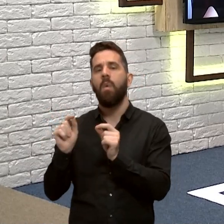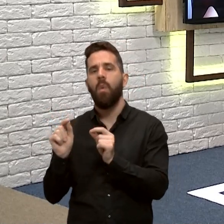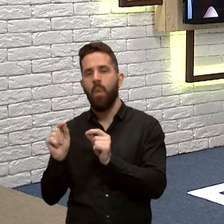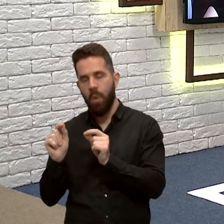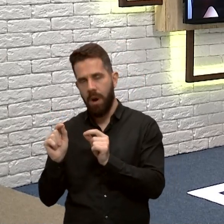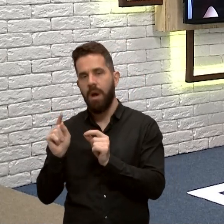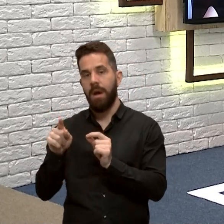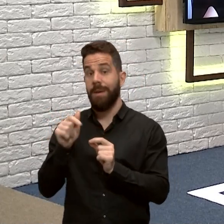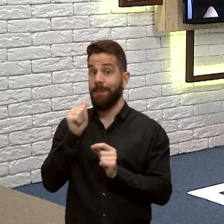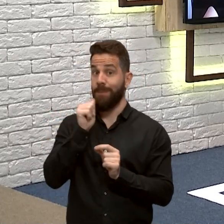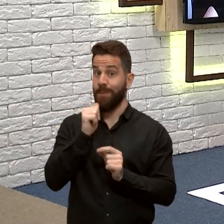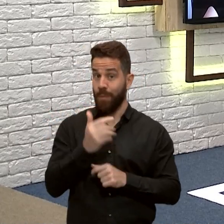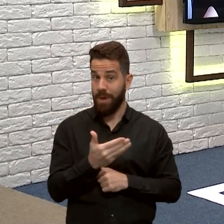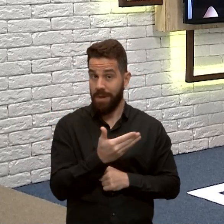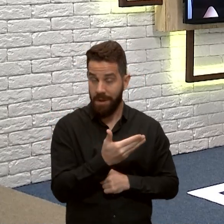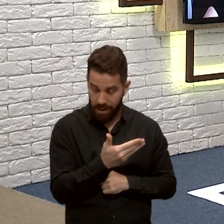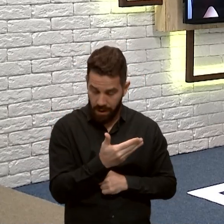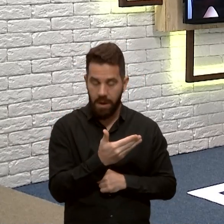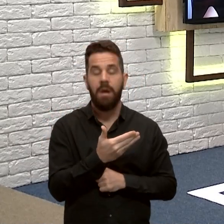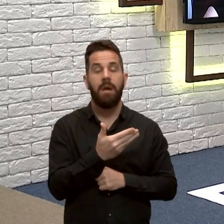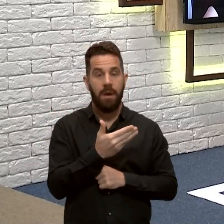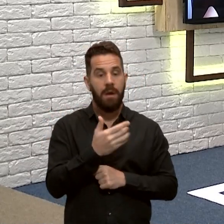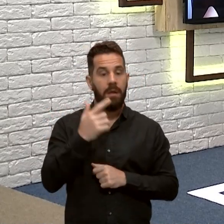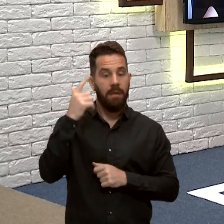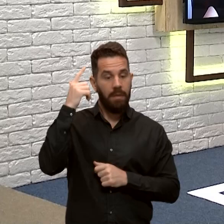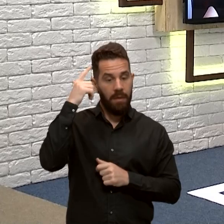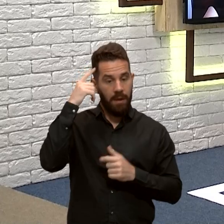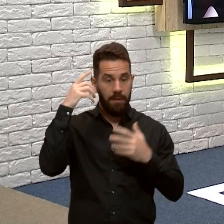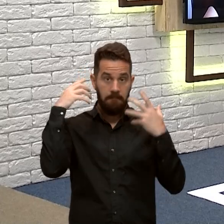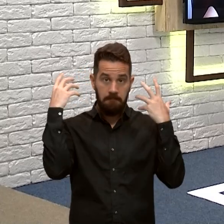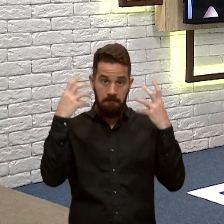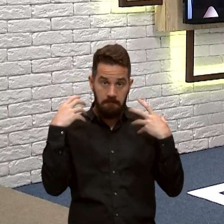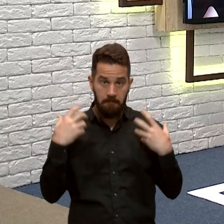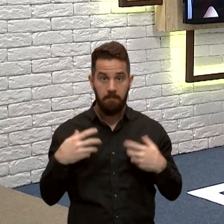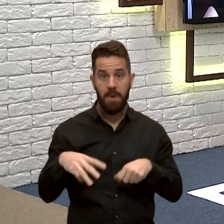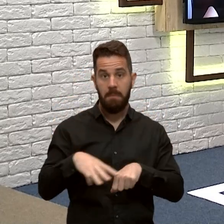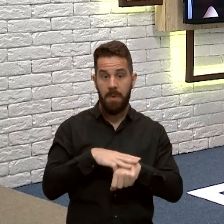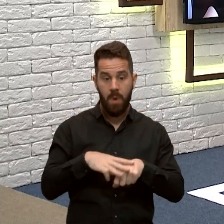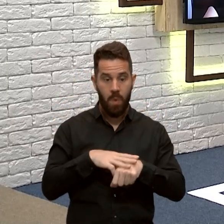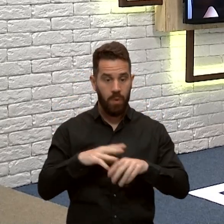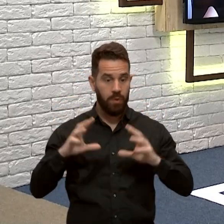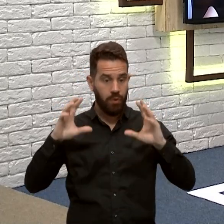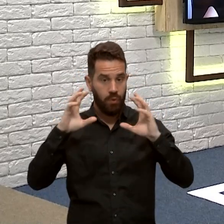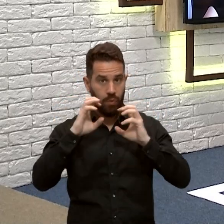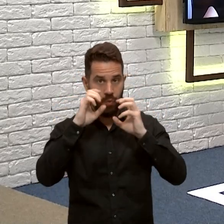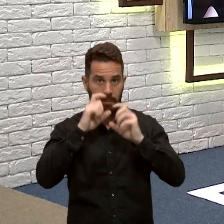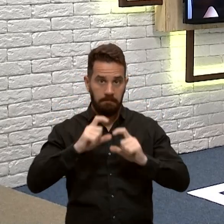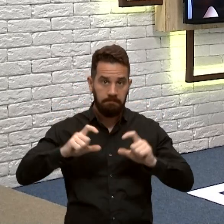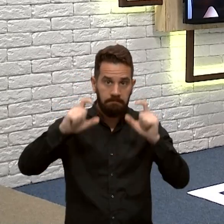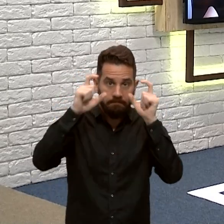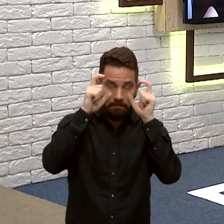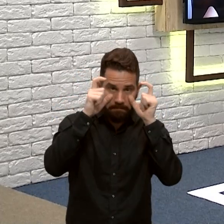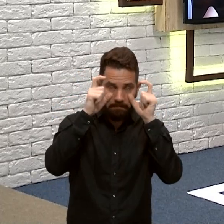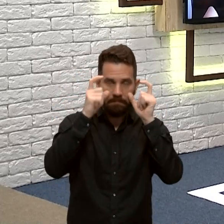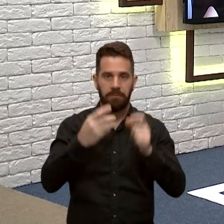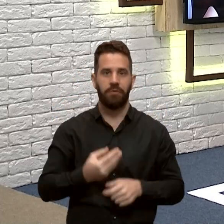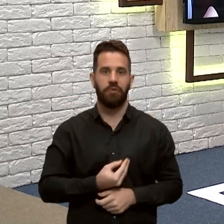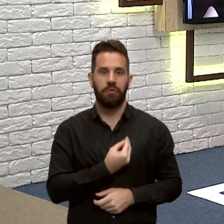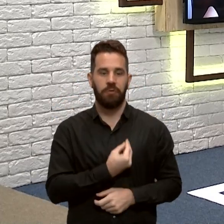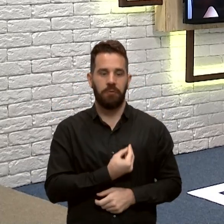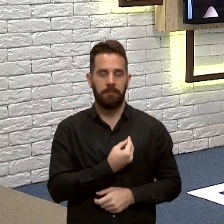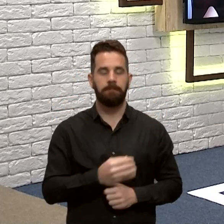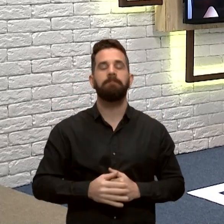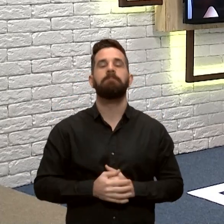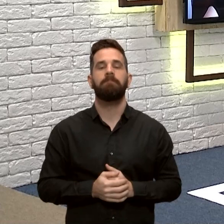castanhos escuros, cabelos cacheados com luzes na altura dos ombros e que usa óculos. Olá, Janaína, muito obrigada pela